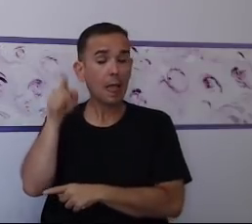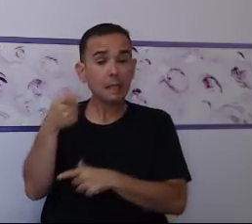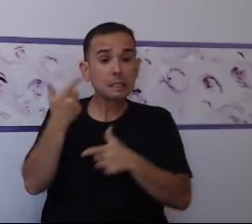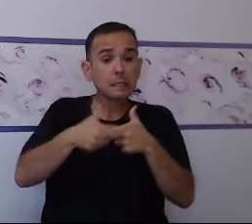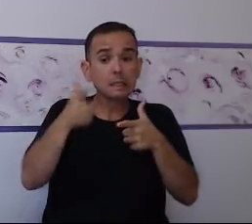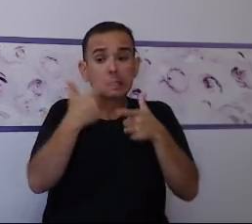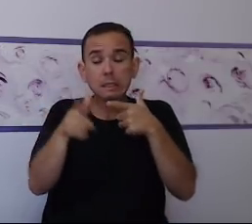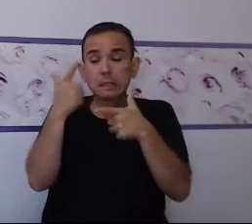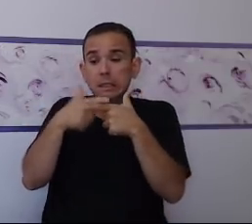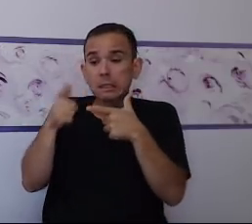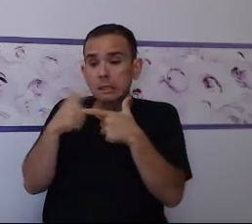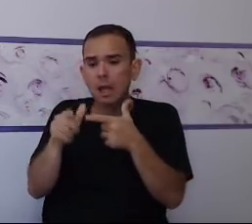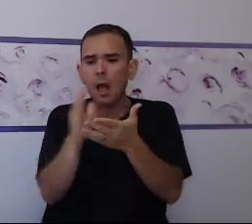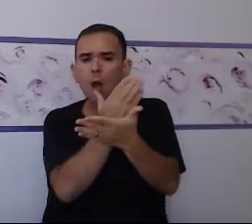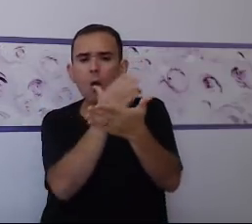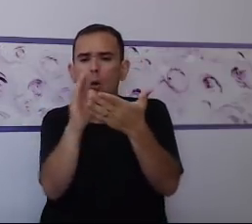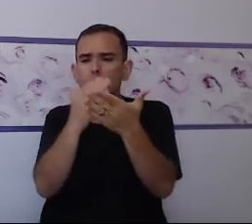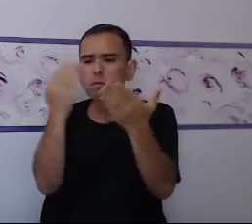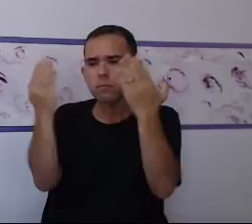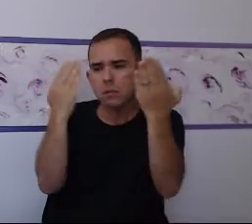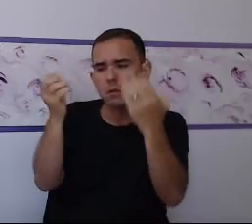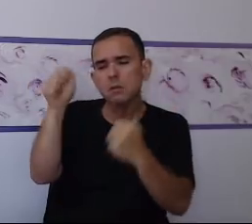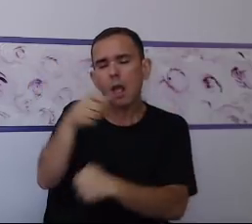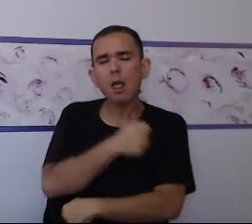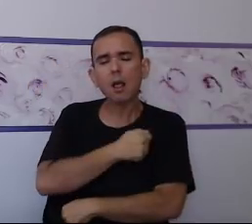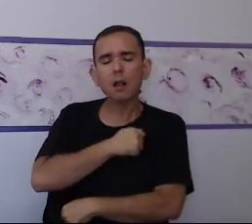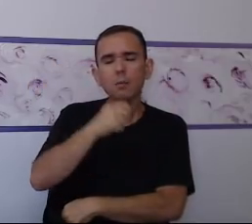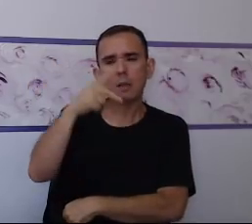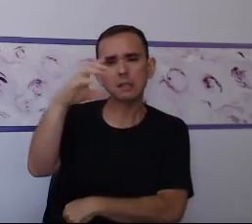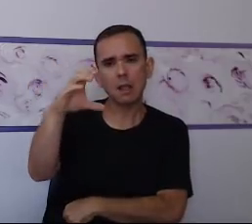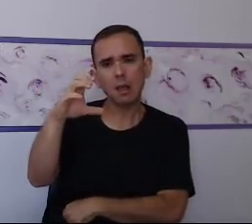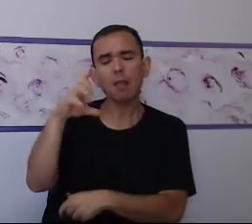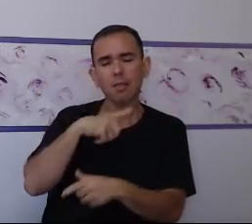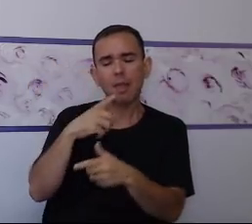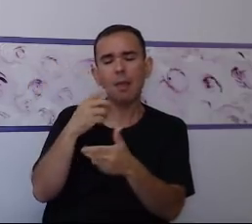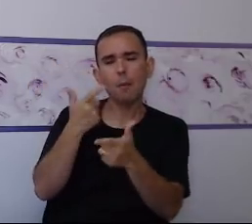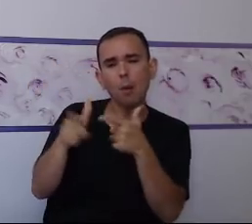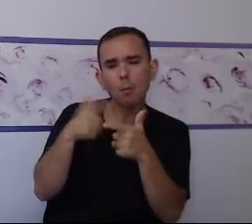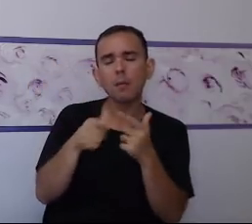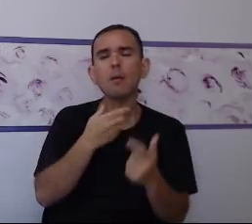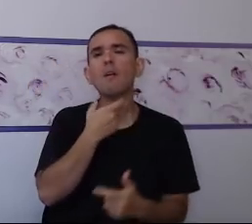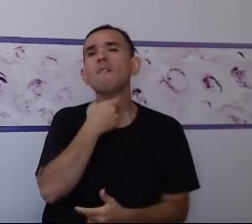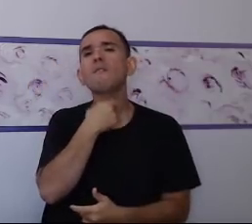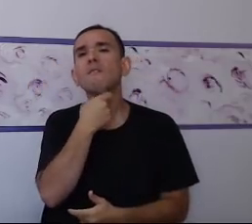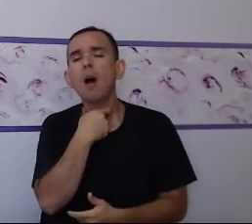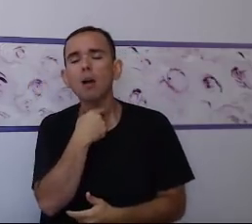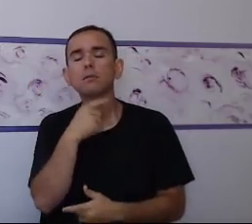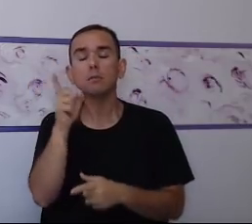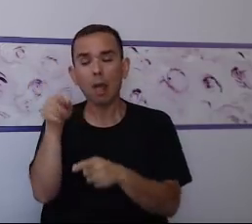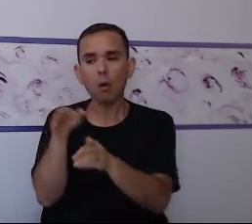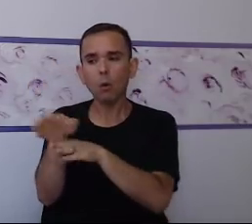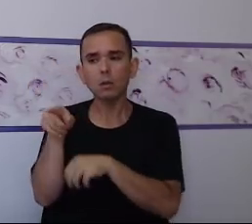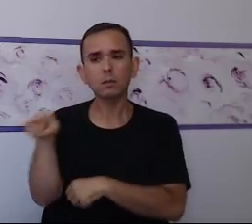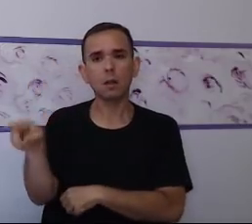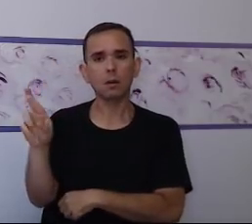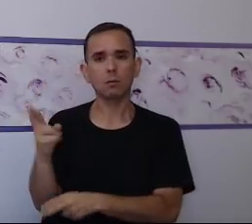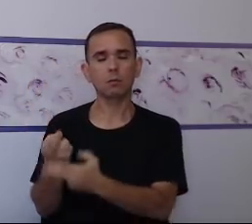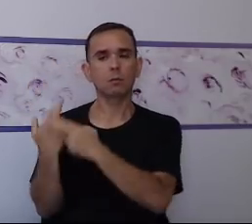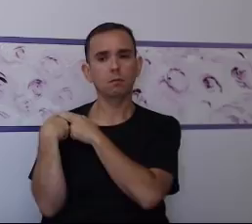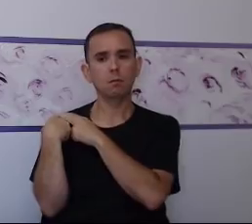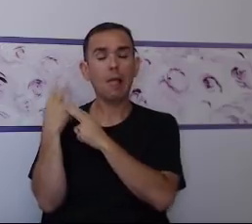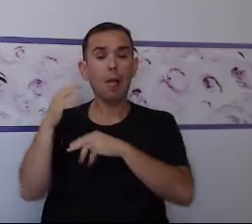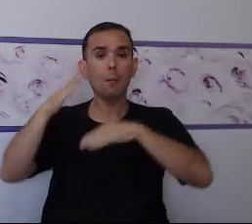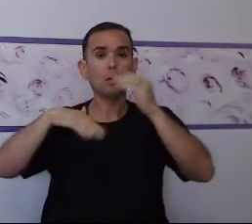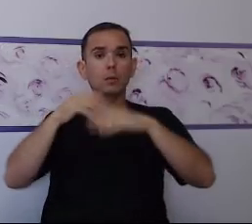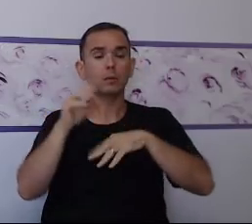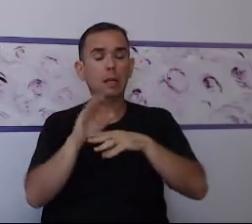questões de alunos com paralisia cerebral, que tem alteração de fala e de deglutição, são orientados por ela. Então, nossos profissionais de